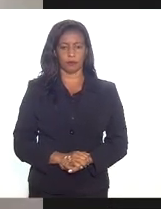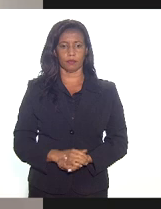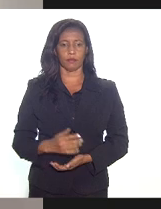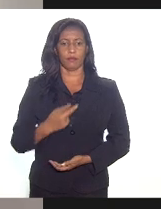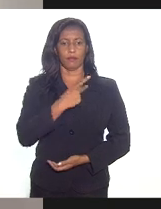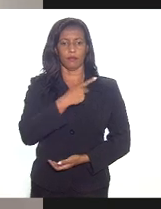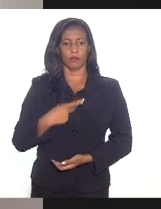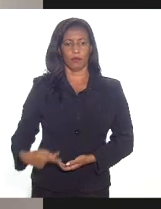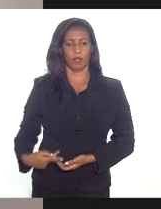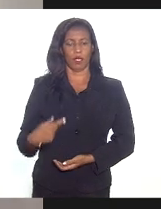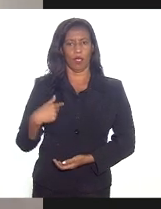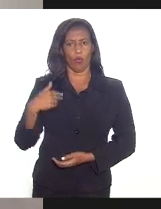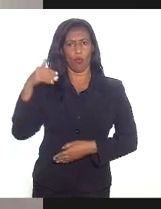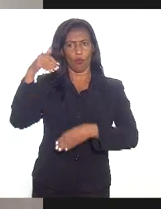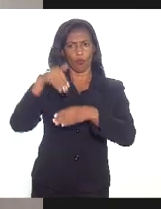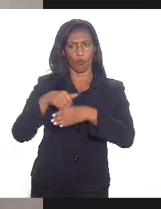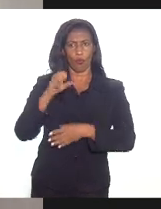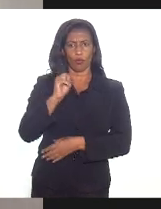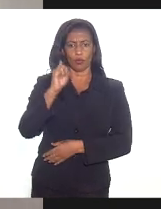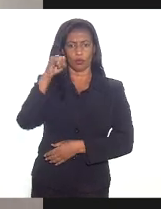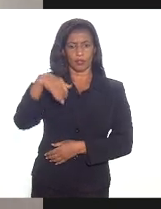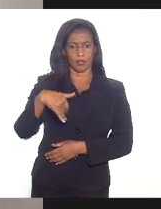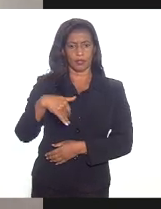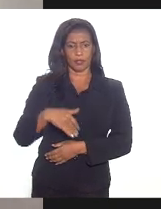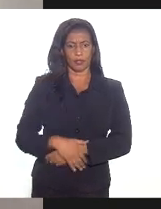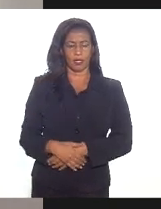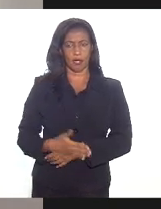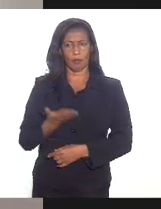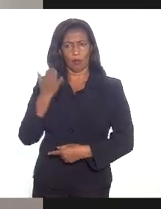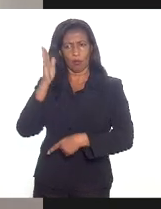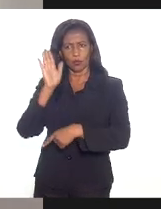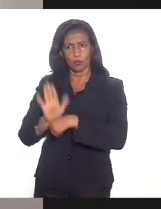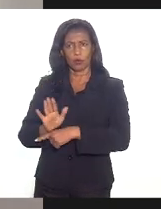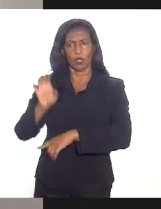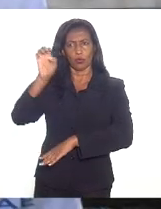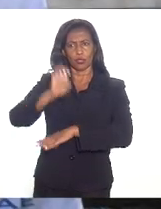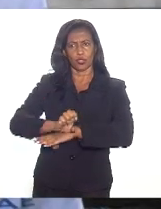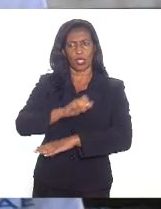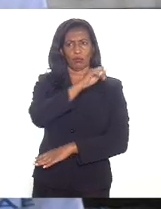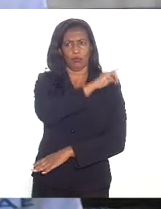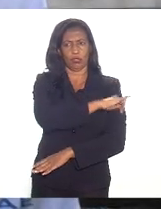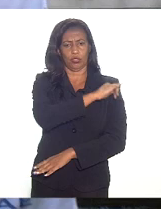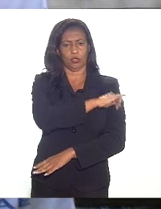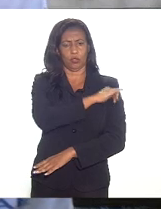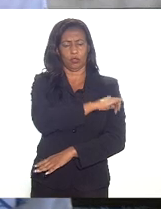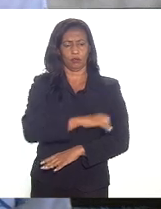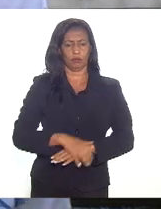Presidente, voto sim em defesa do Estado do Rio de Janeiro.